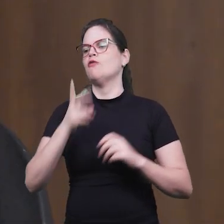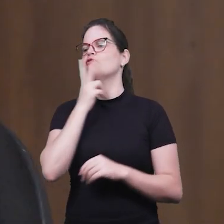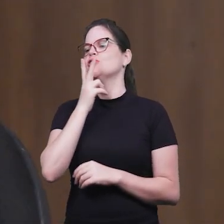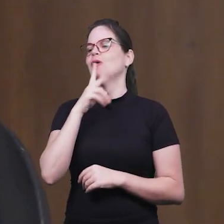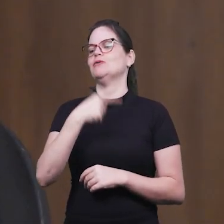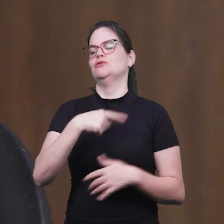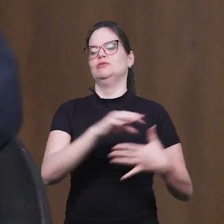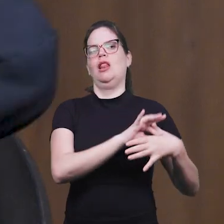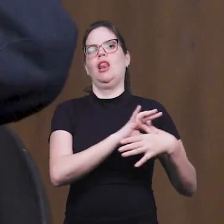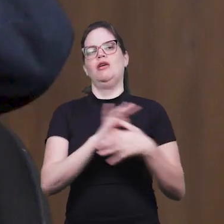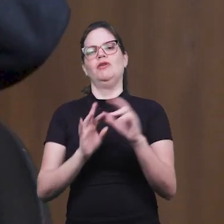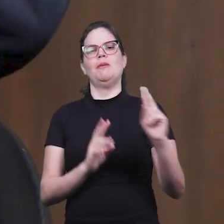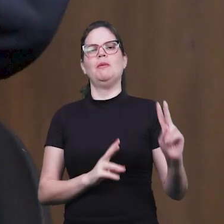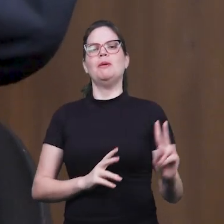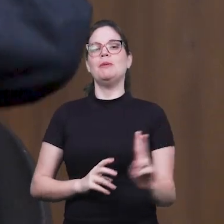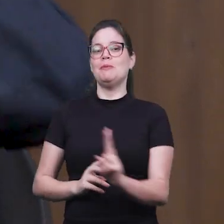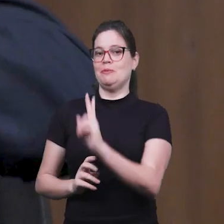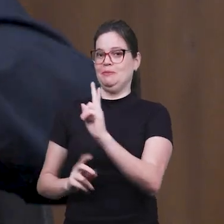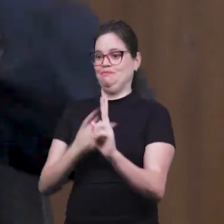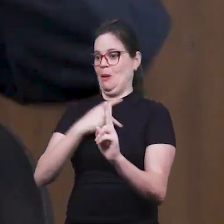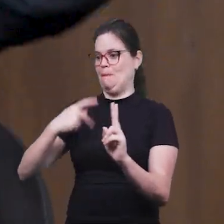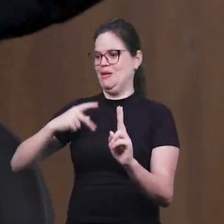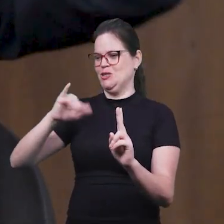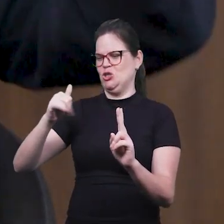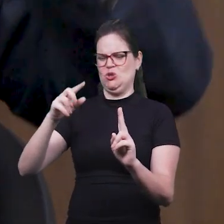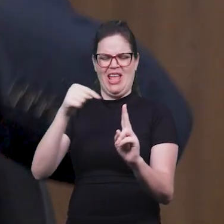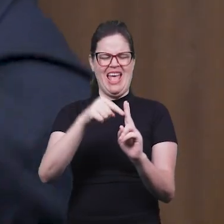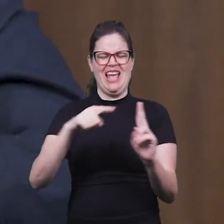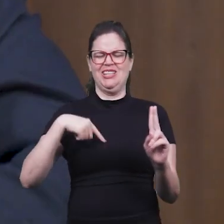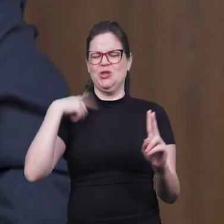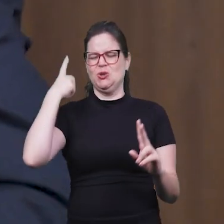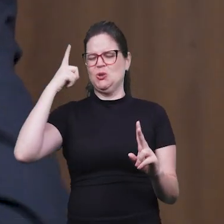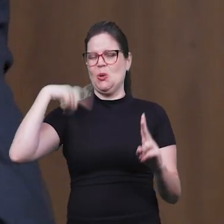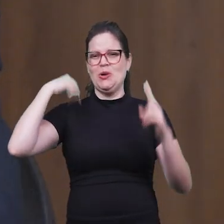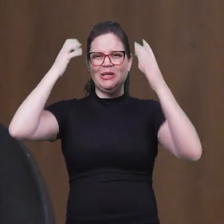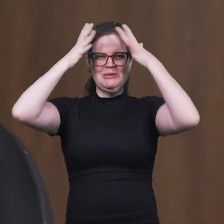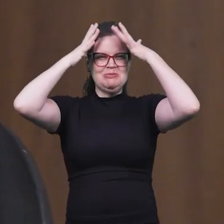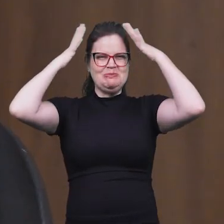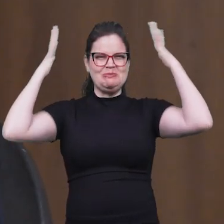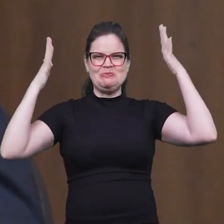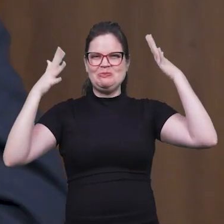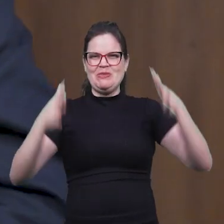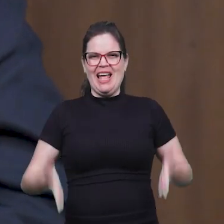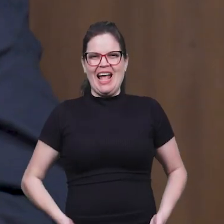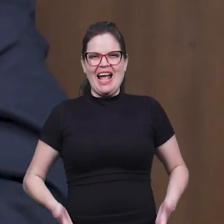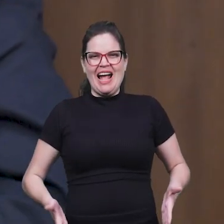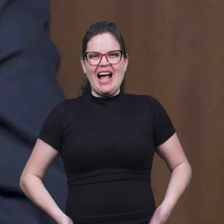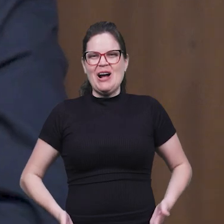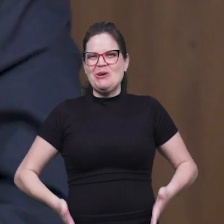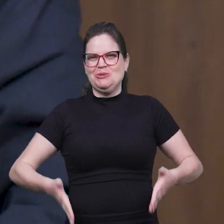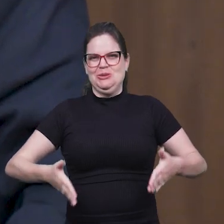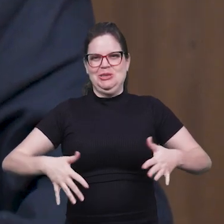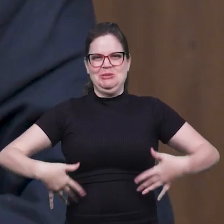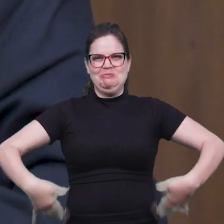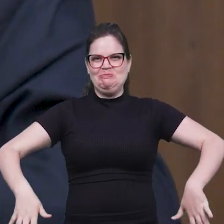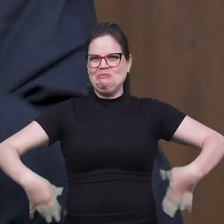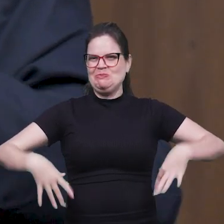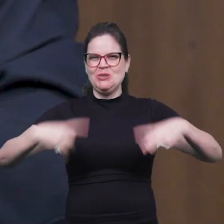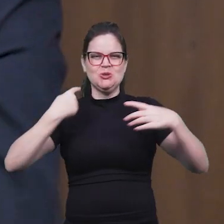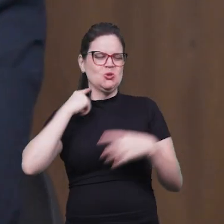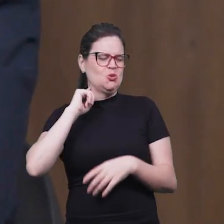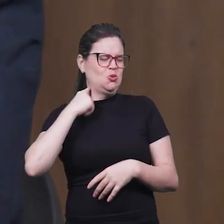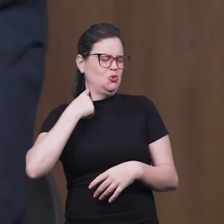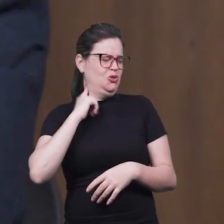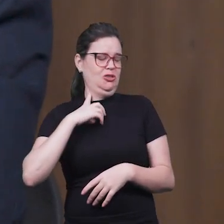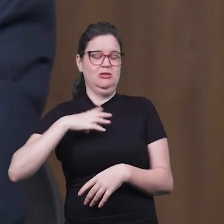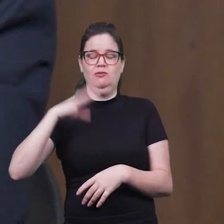Cheguei lá, ela doida, toda aquela descabelada, aquela calça tipo hippie, né? Aquela calça toda suja, aquela